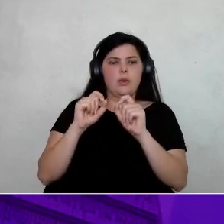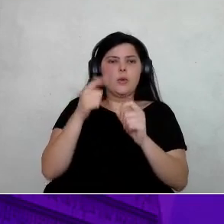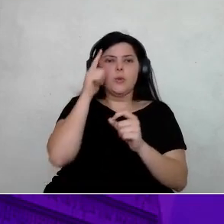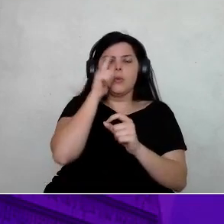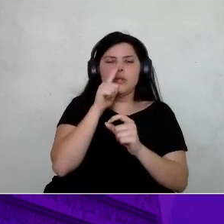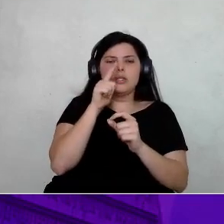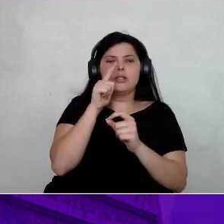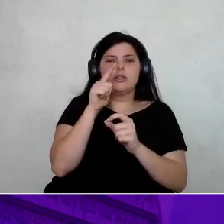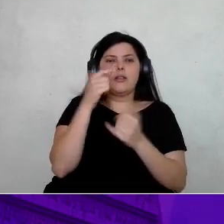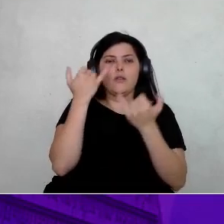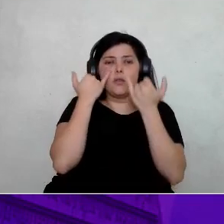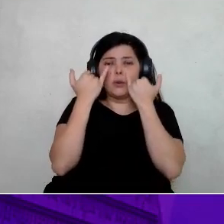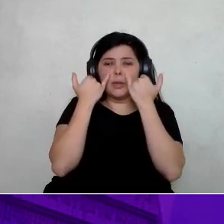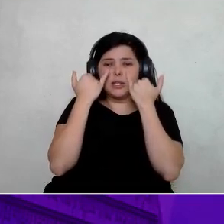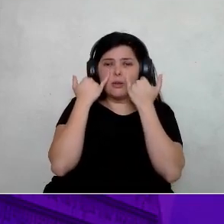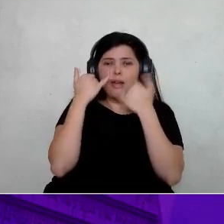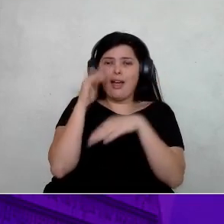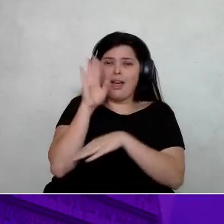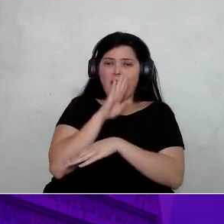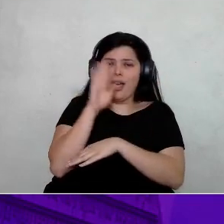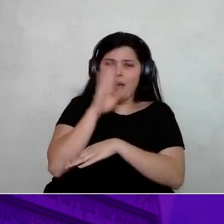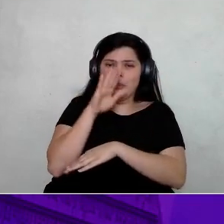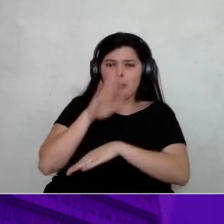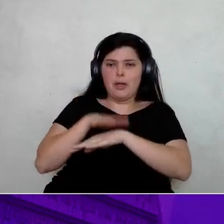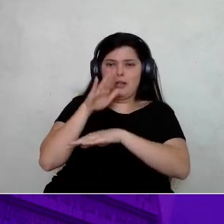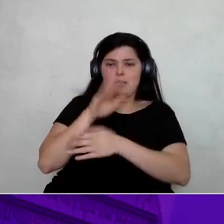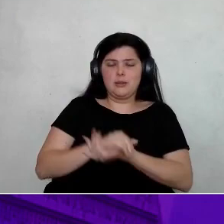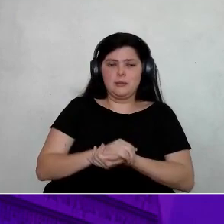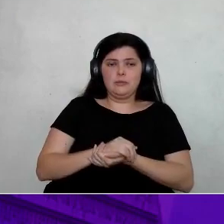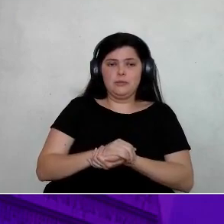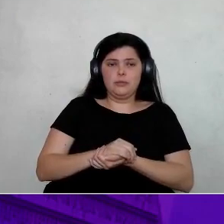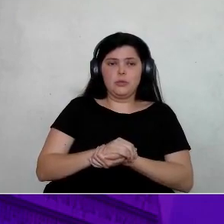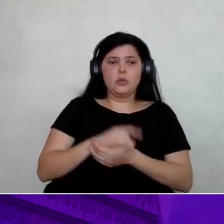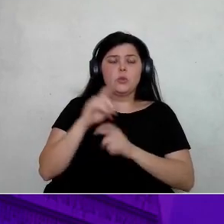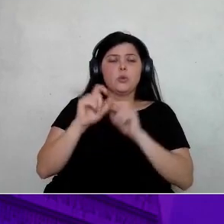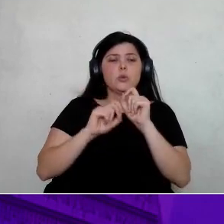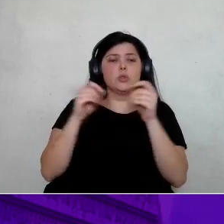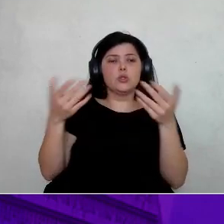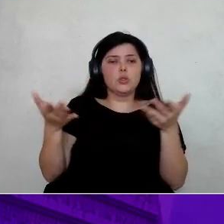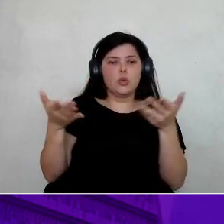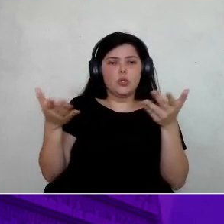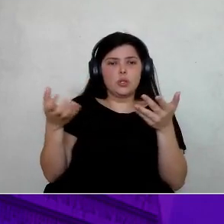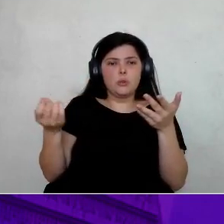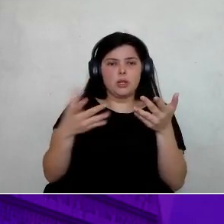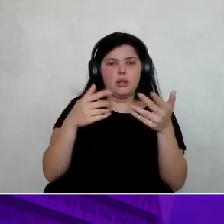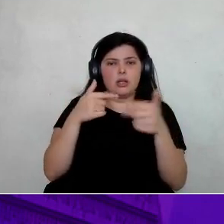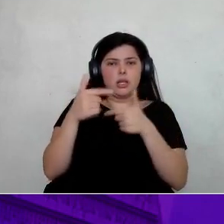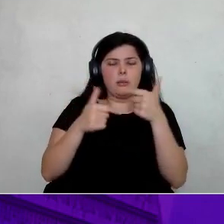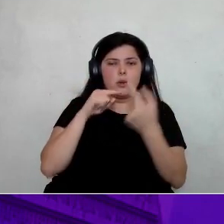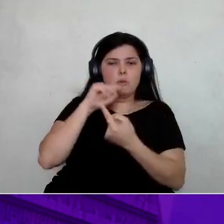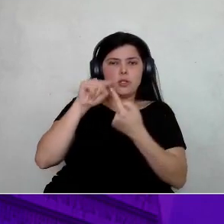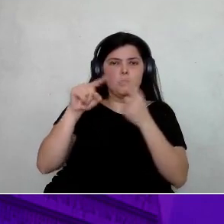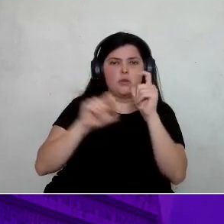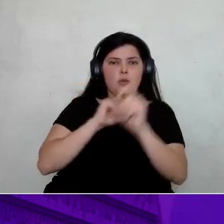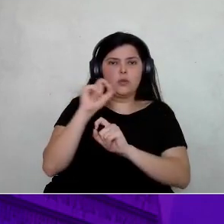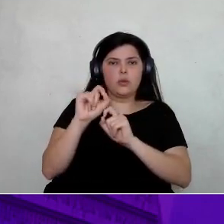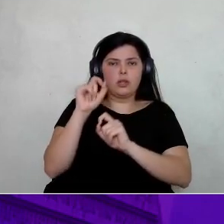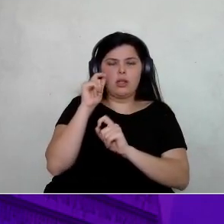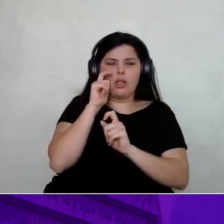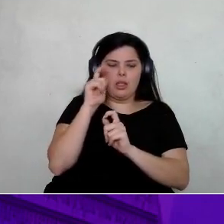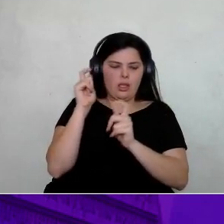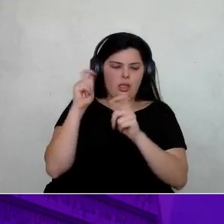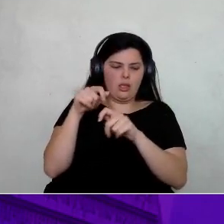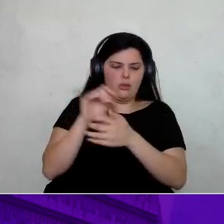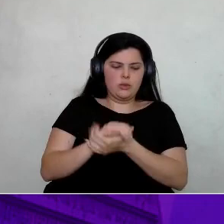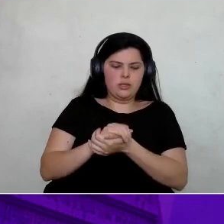aquela informação mais rapidamente. Os data warehouses modernos, eles trabalham no sentido da gente conseguir